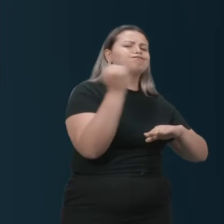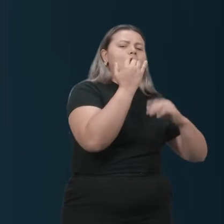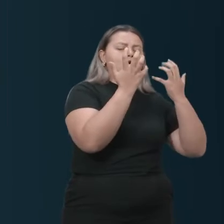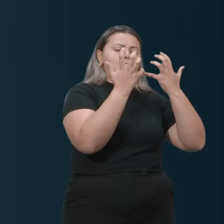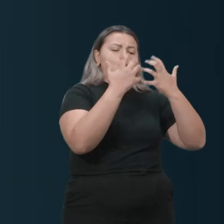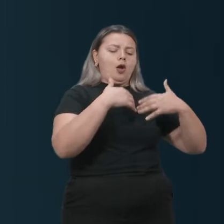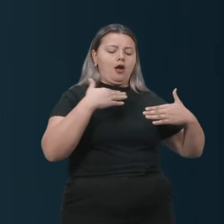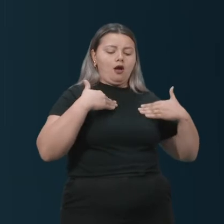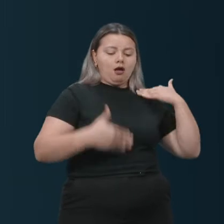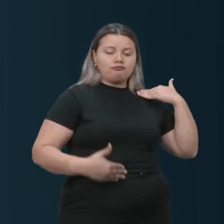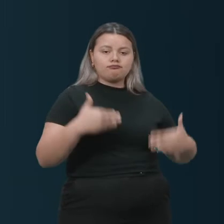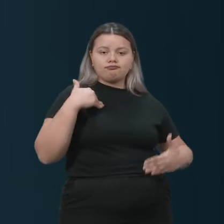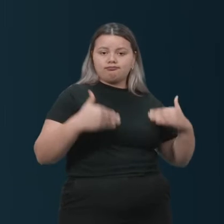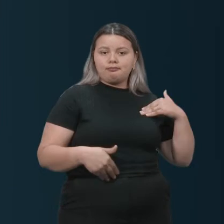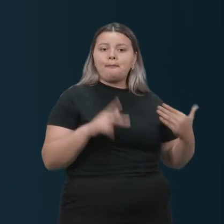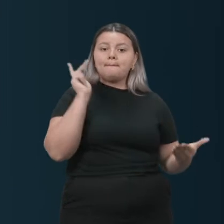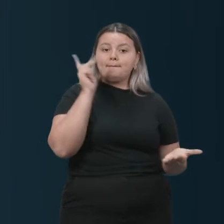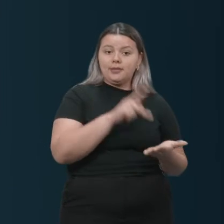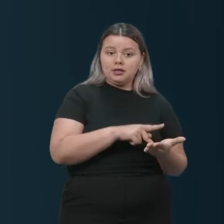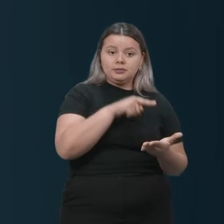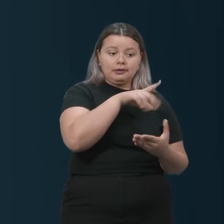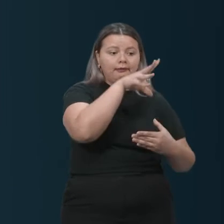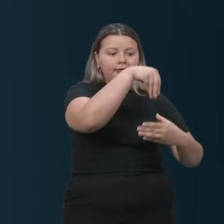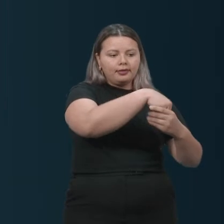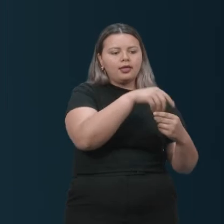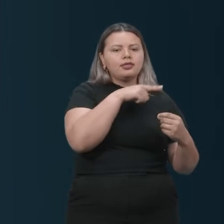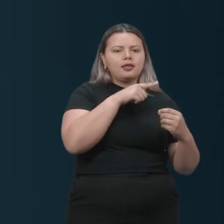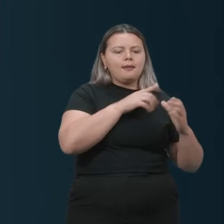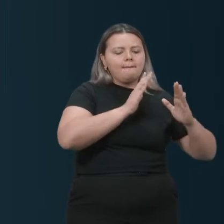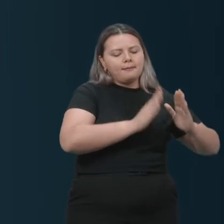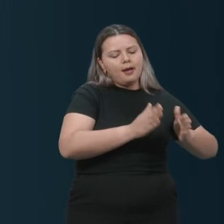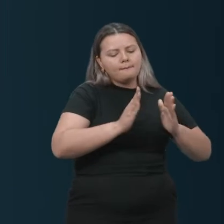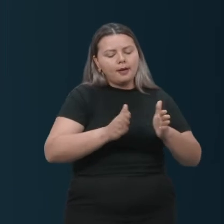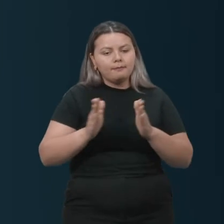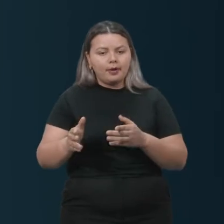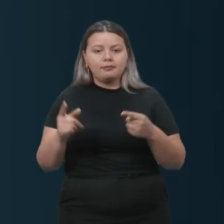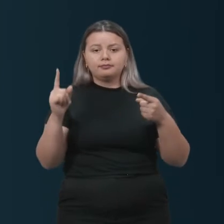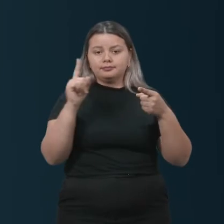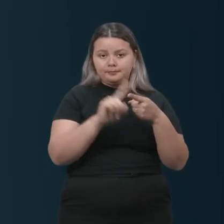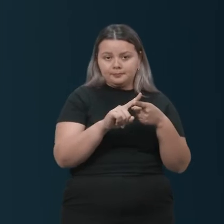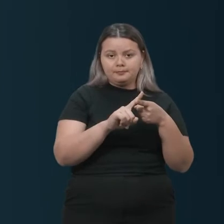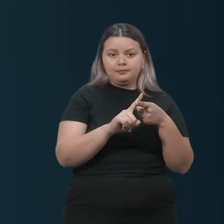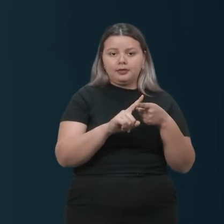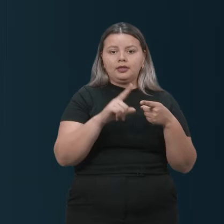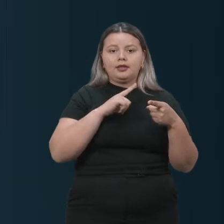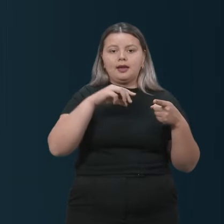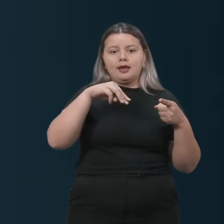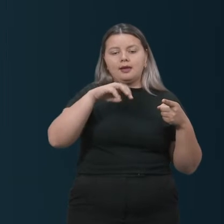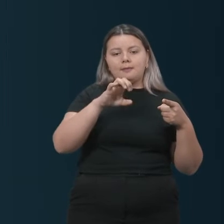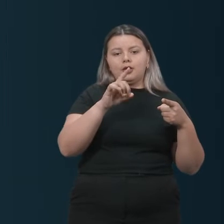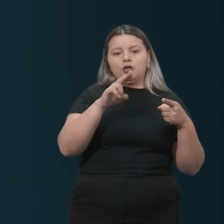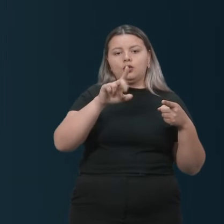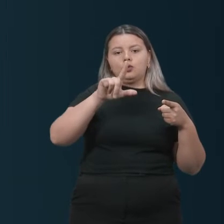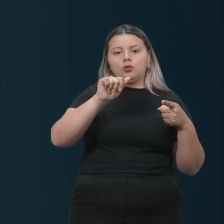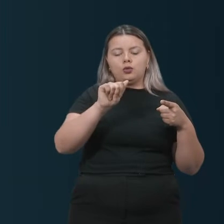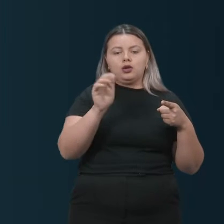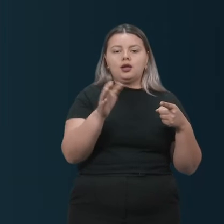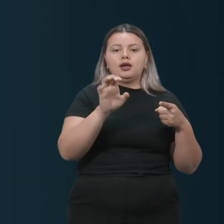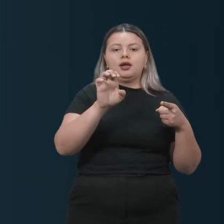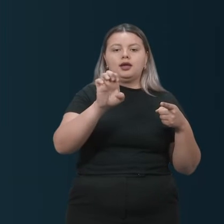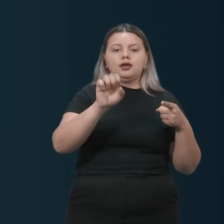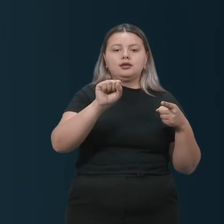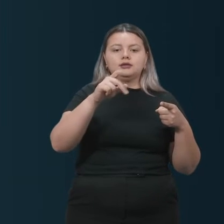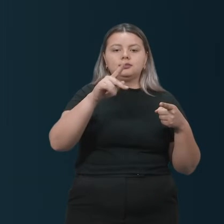funcionamento de um organismo vivo. O sistema nervoso central é dividido em medula espinal e